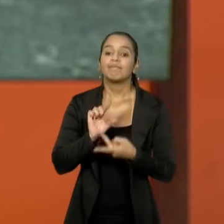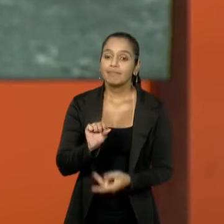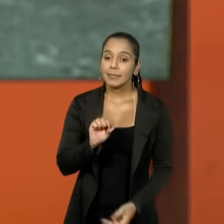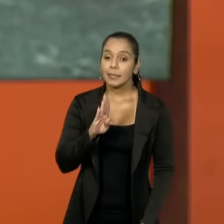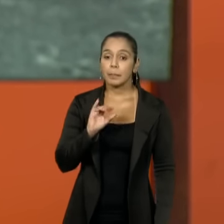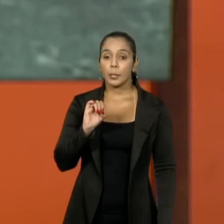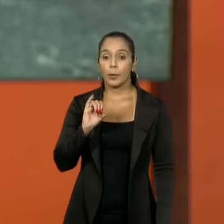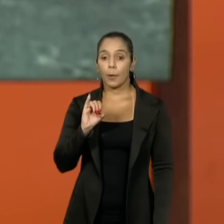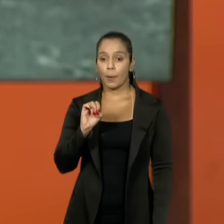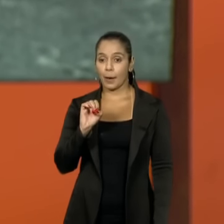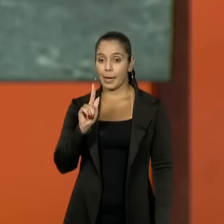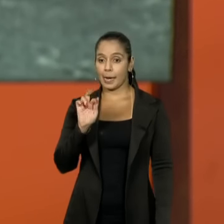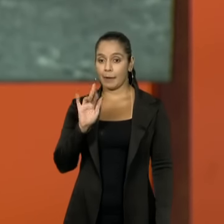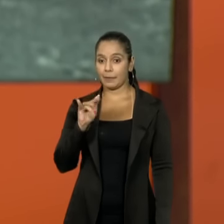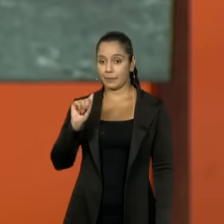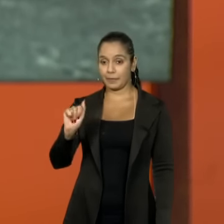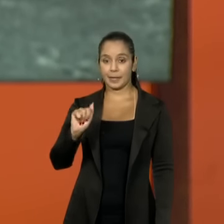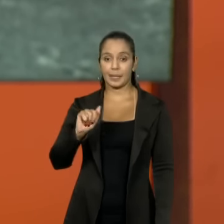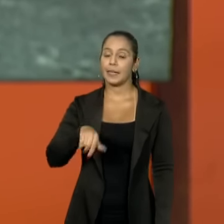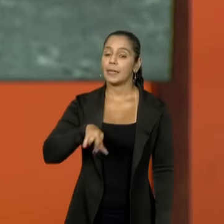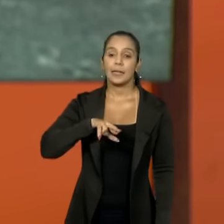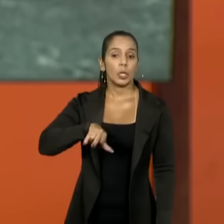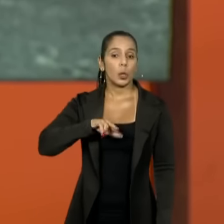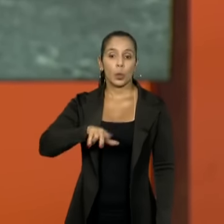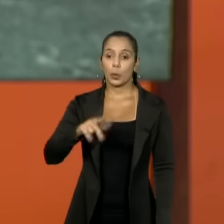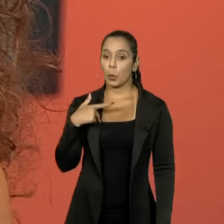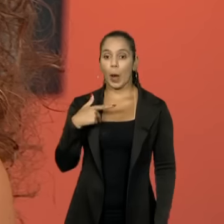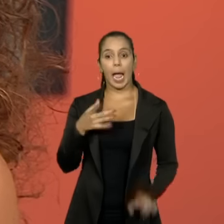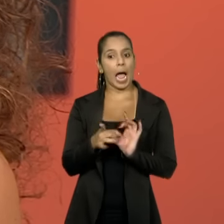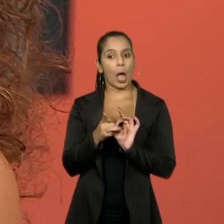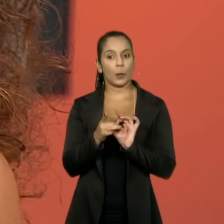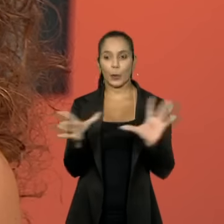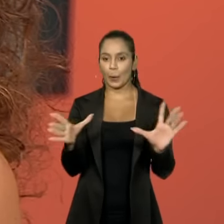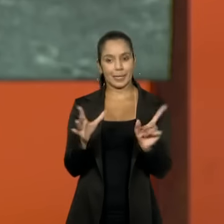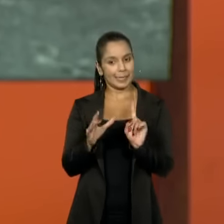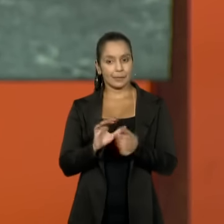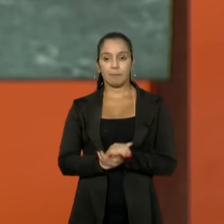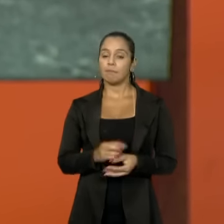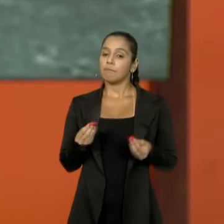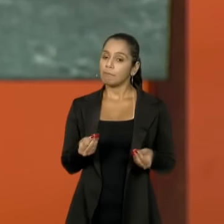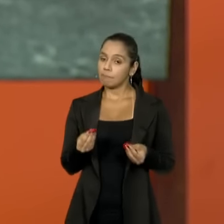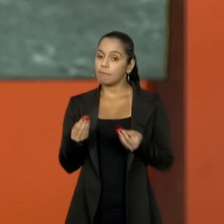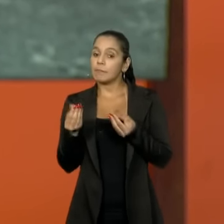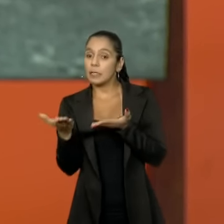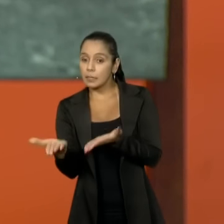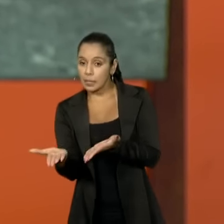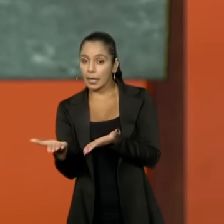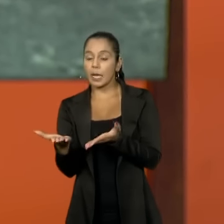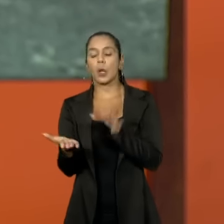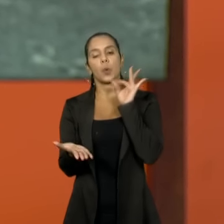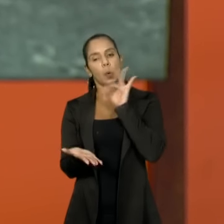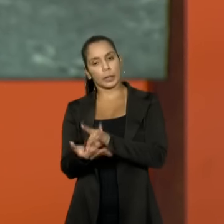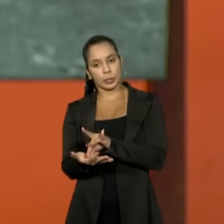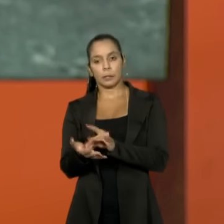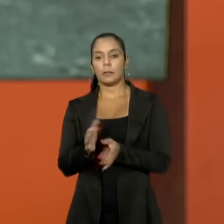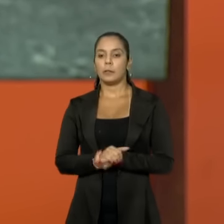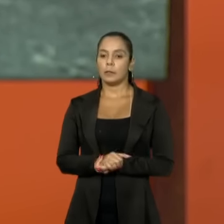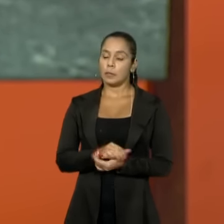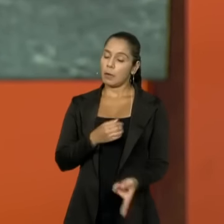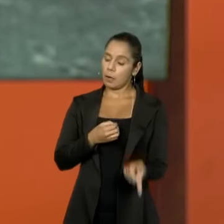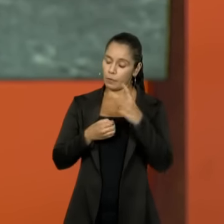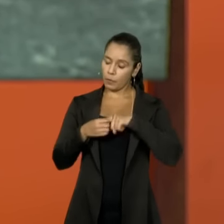biografia que não é a chapa branca. Uhum. Não é uma biografia autorizada. E entreguei para ele os originais. Ele